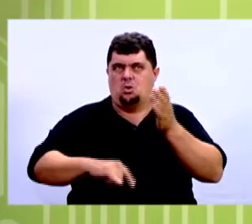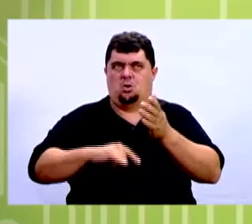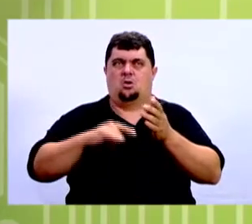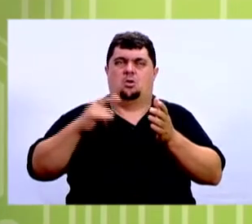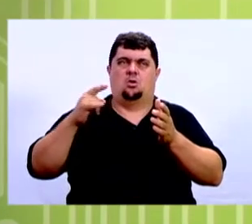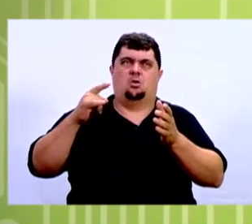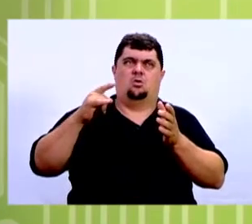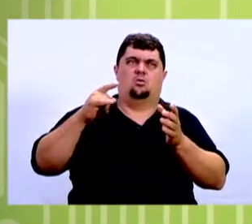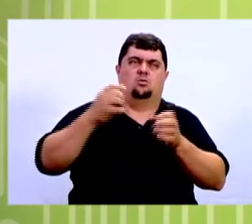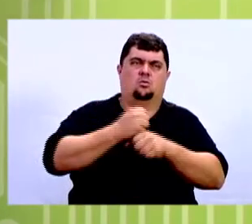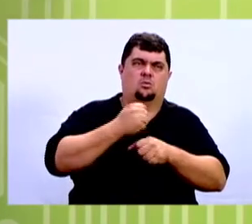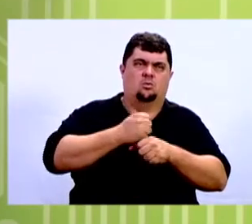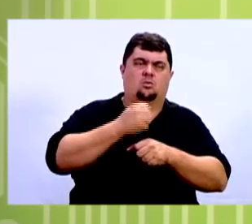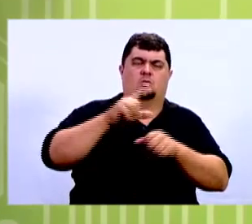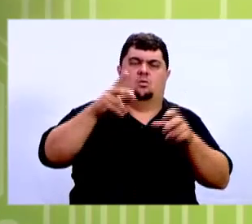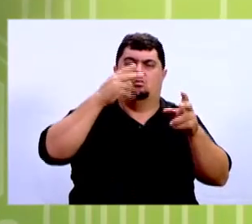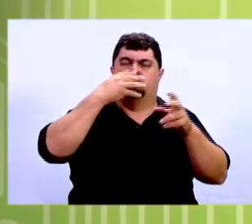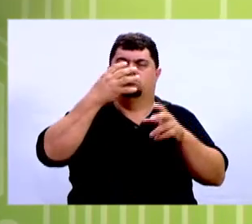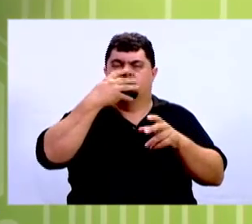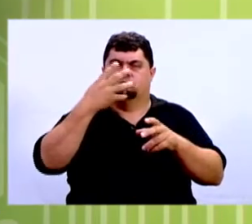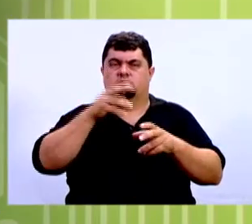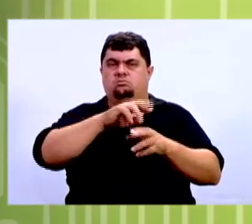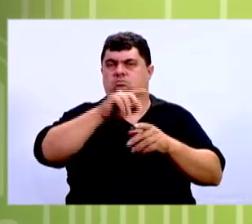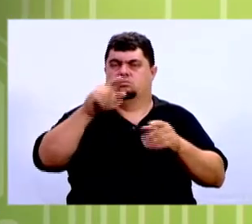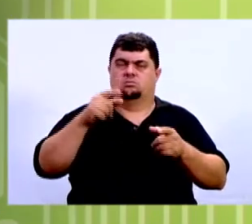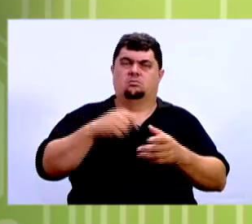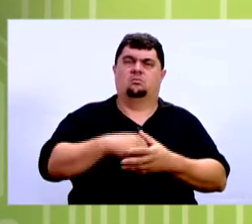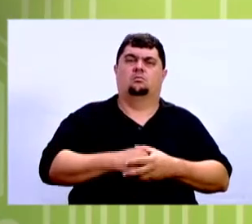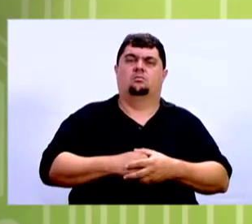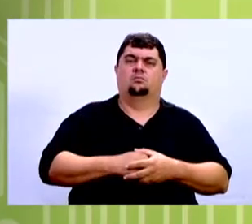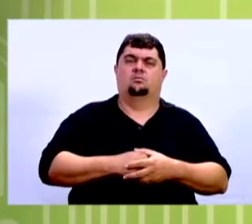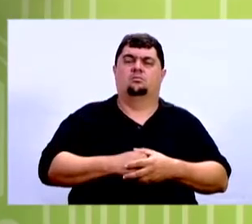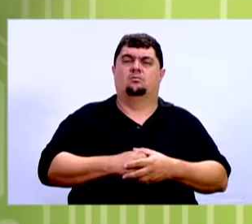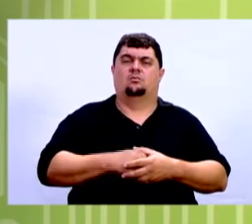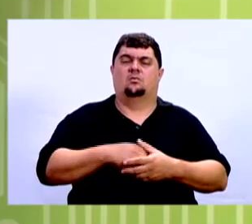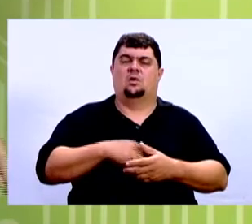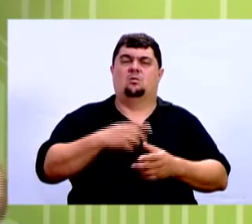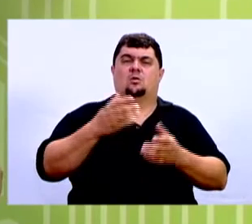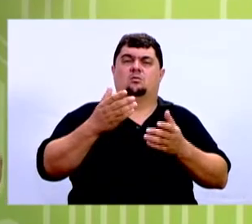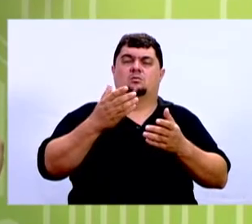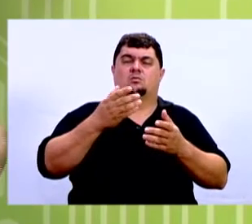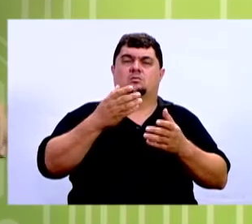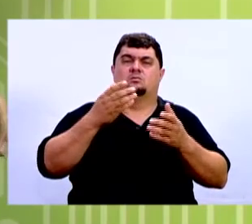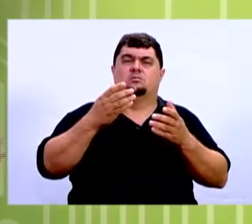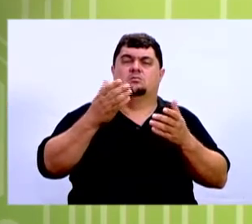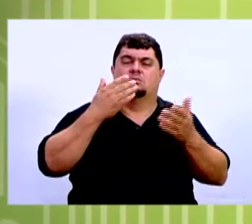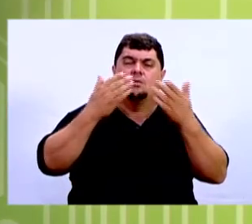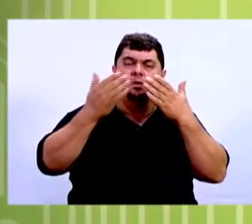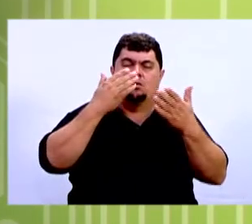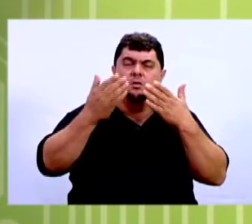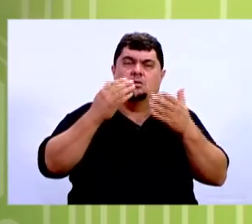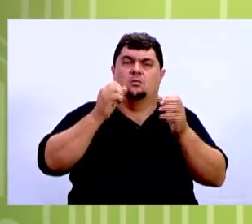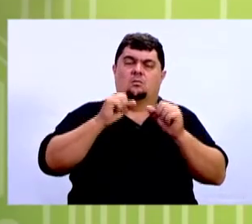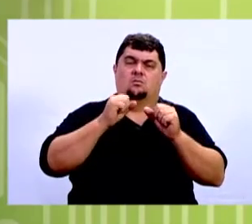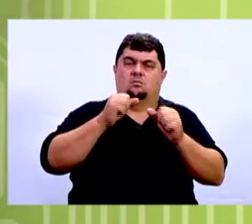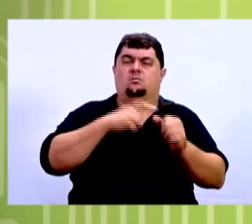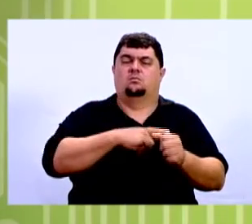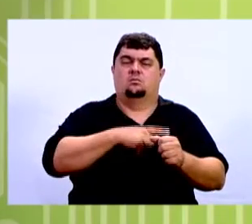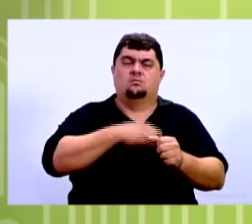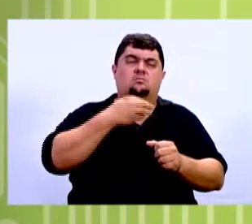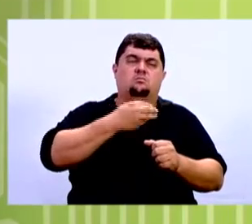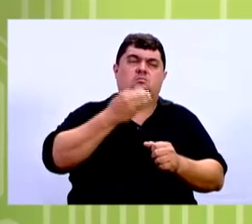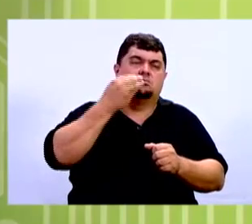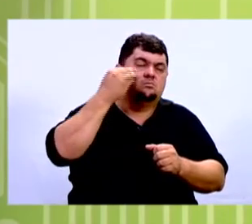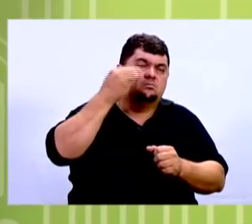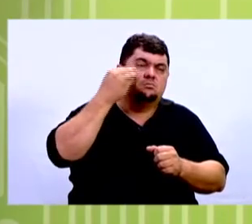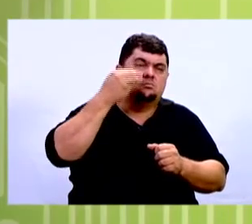com levantamento, com observação, correto? A análise de discurso, essa análise de discurso ela pode ter observação também da realidade.